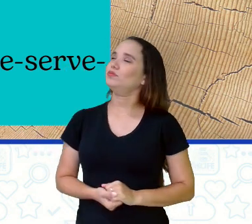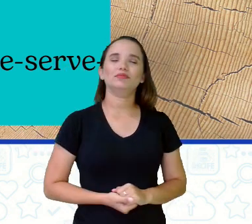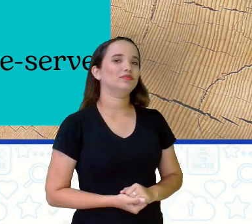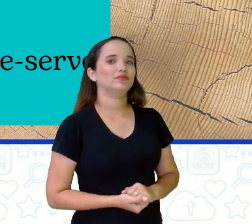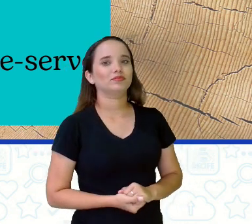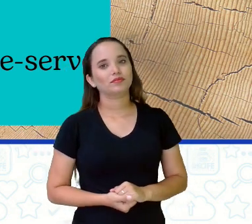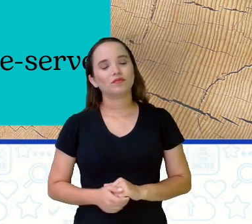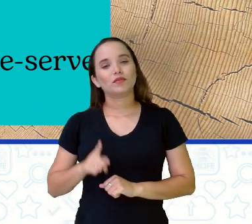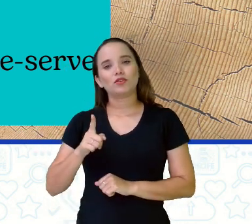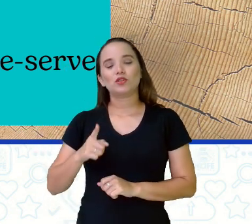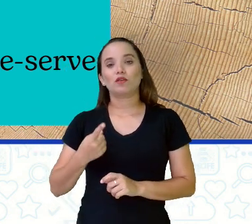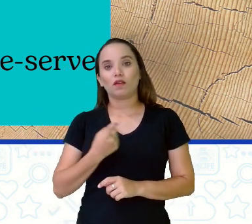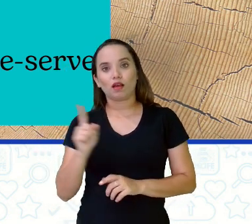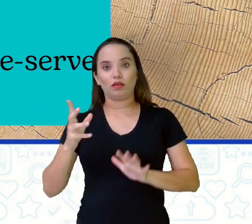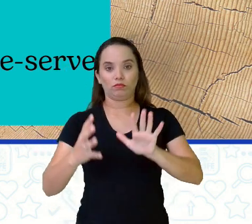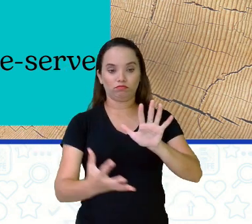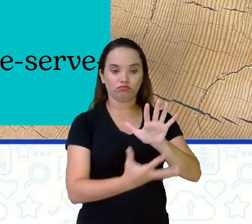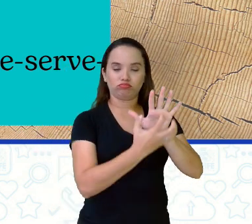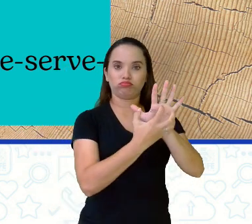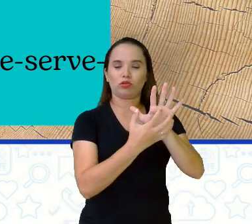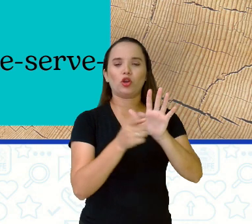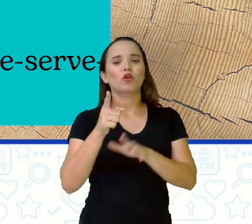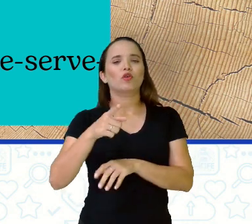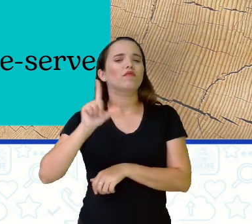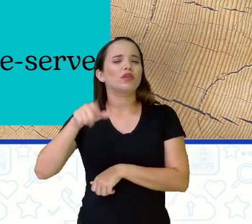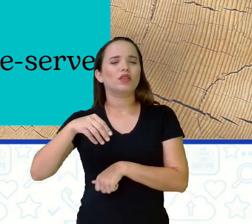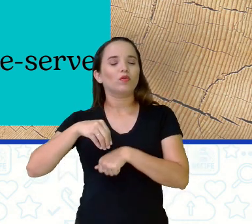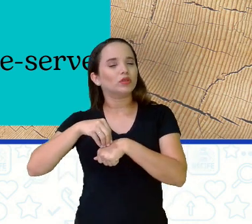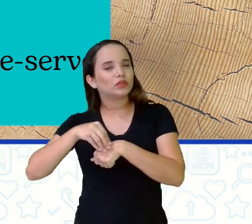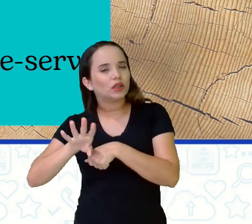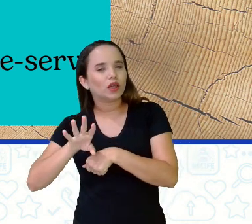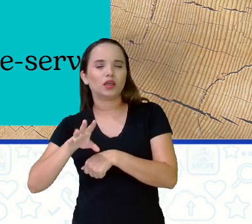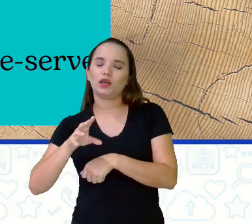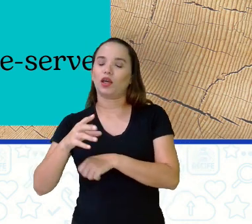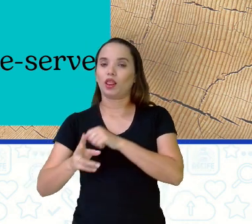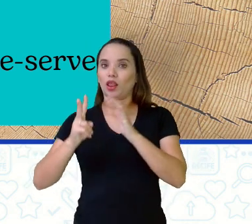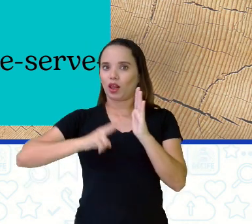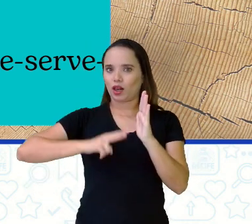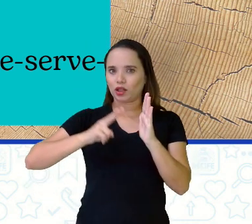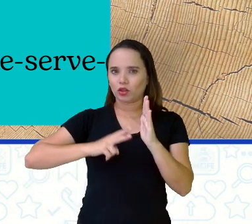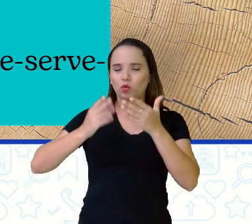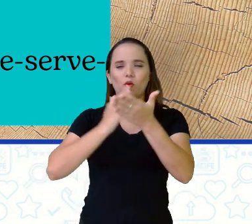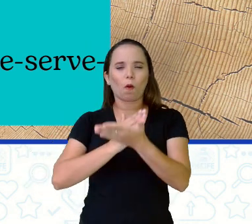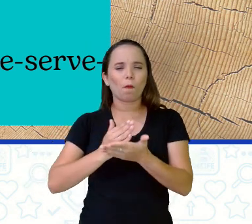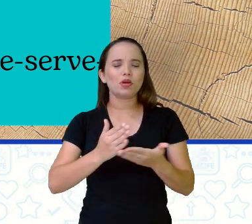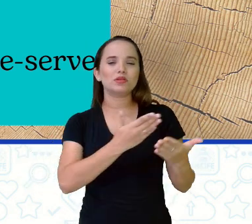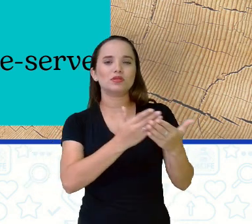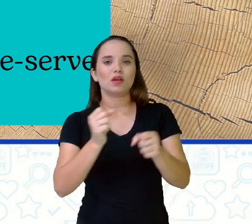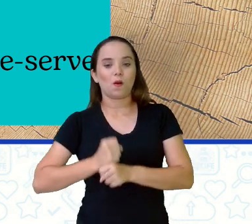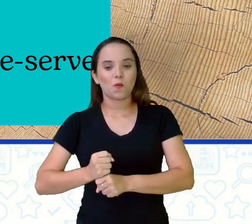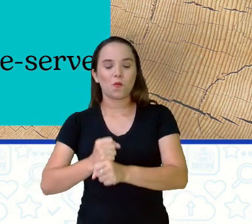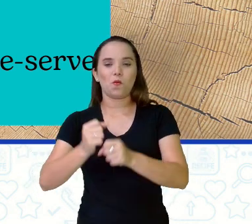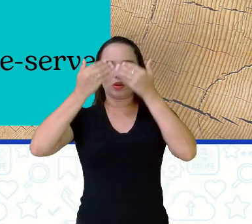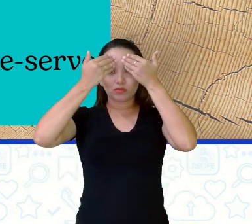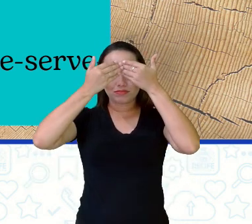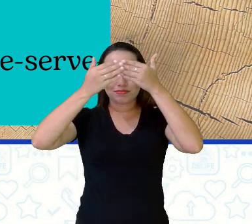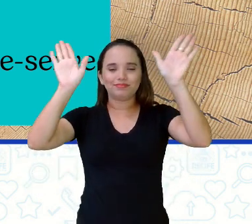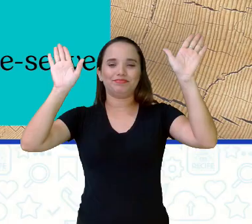Code vai levar você para uma sugestão de leitura, né? Começar o ano aí expandindo um pouco os horizontes,